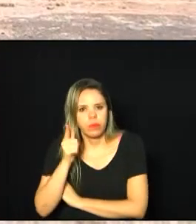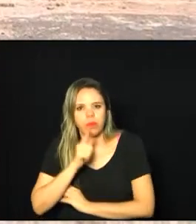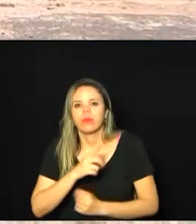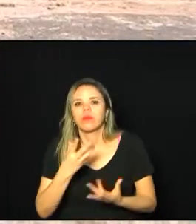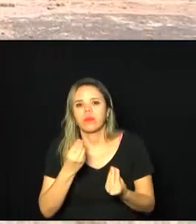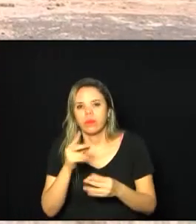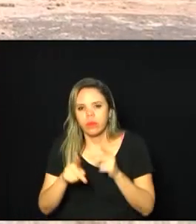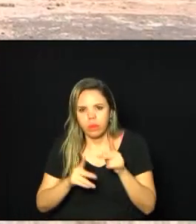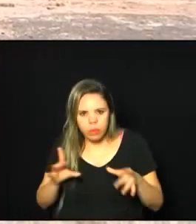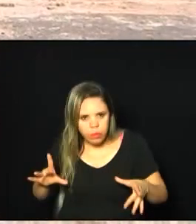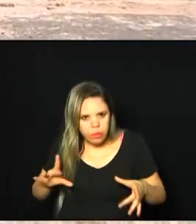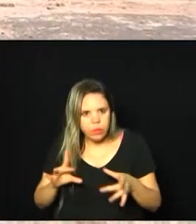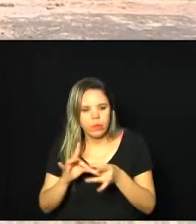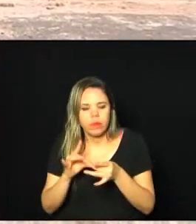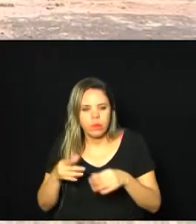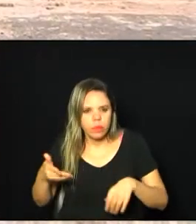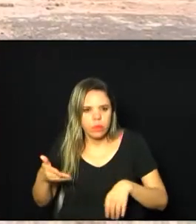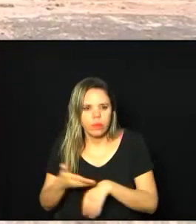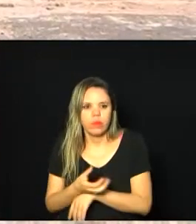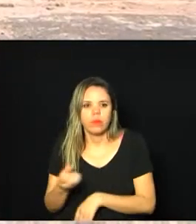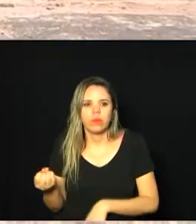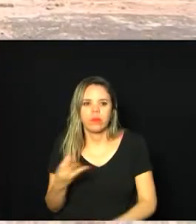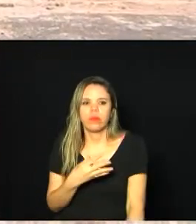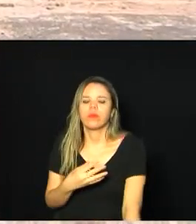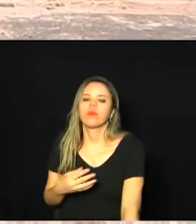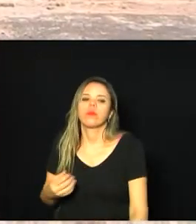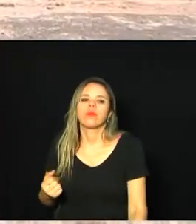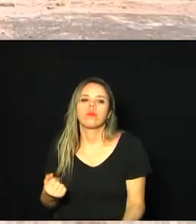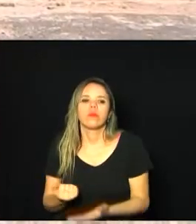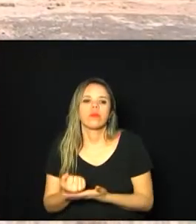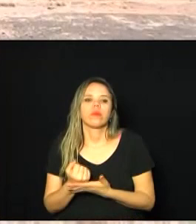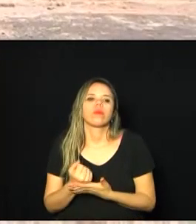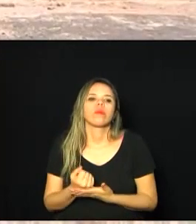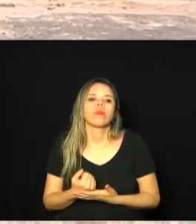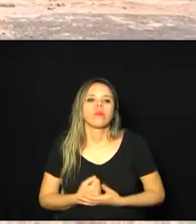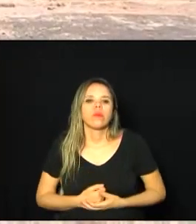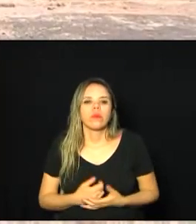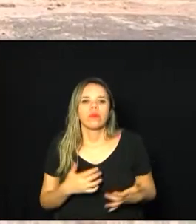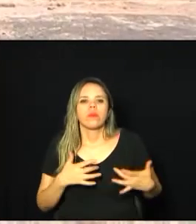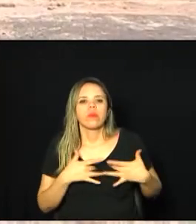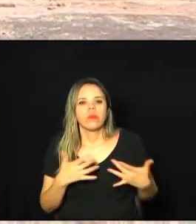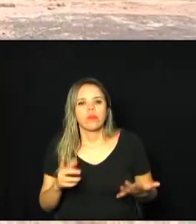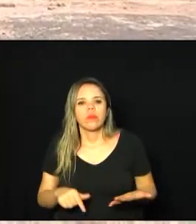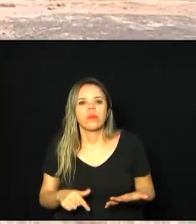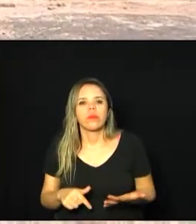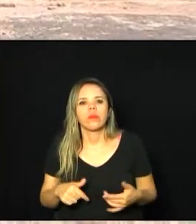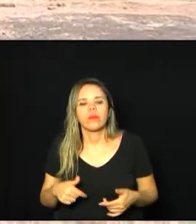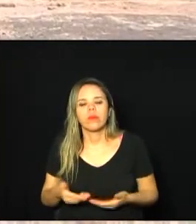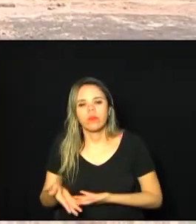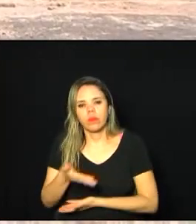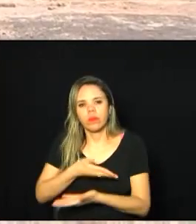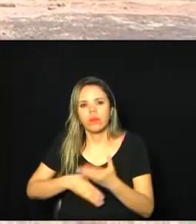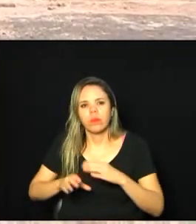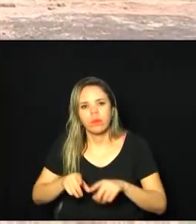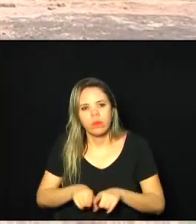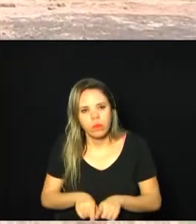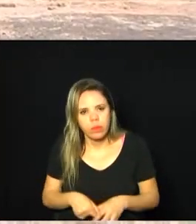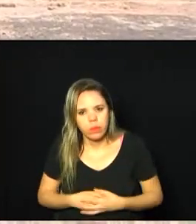várias pessoas, vários novos colaboradores, inclusive com essa intervenção